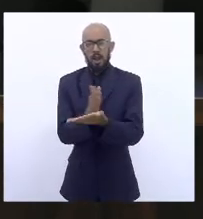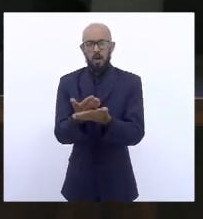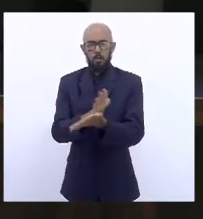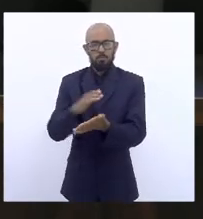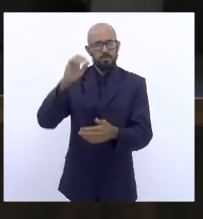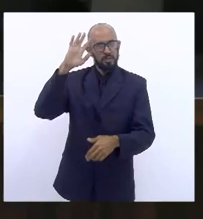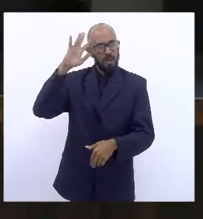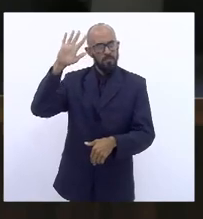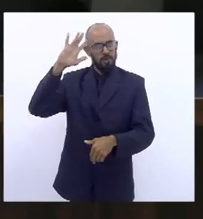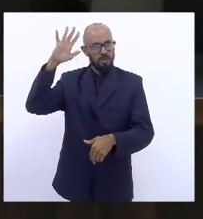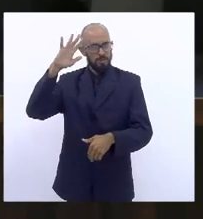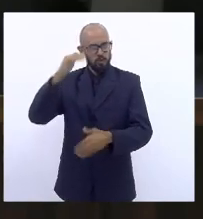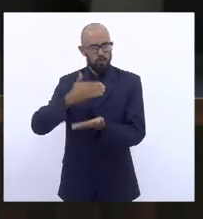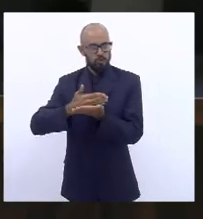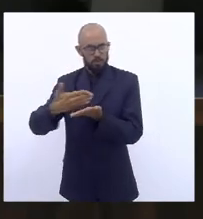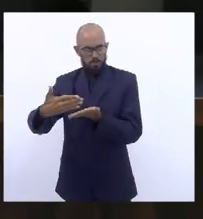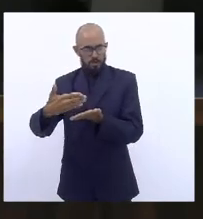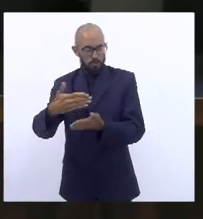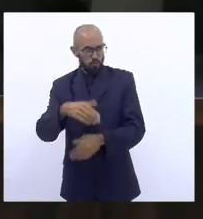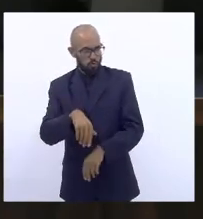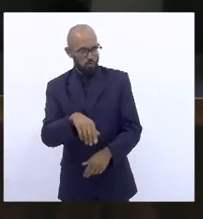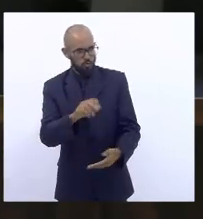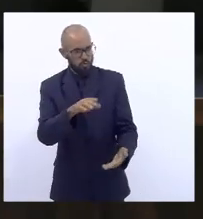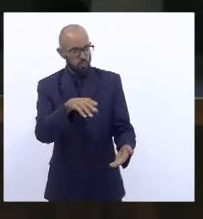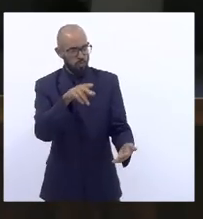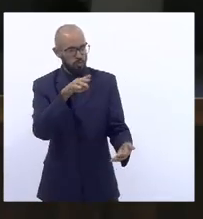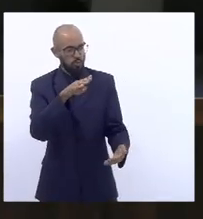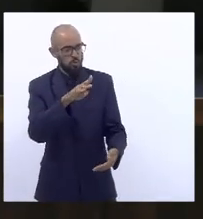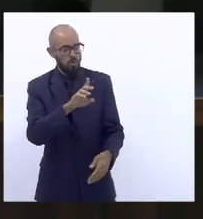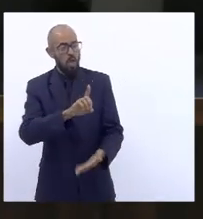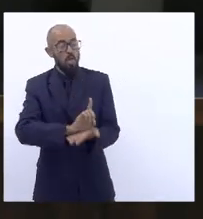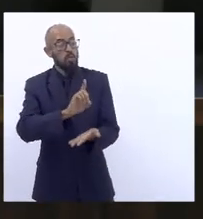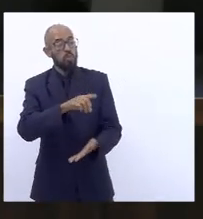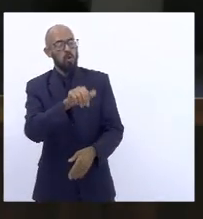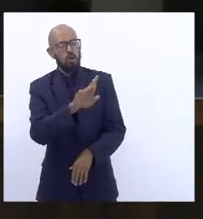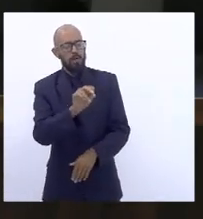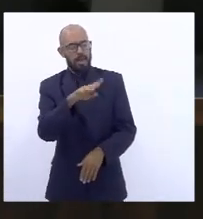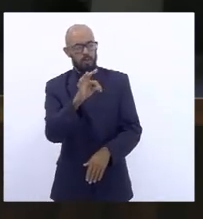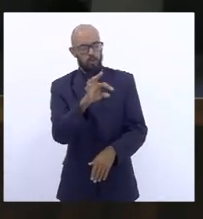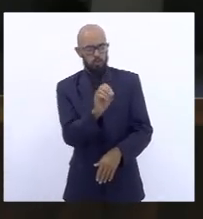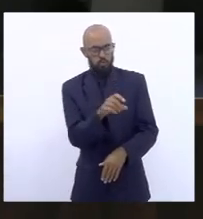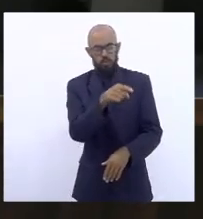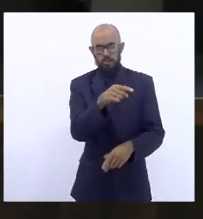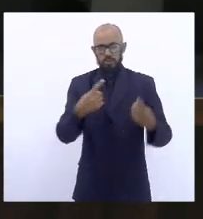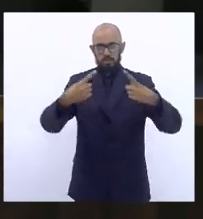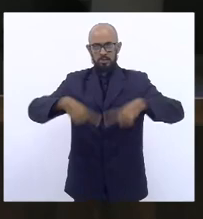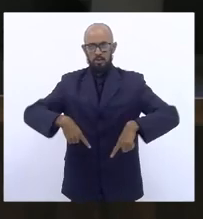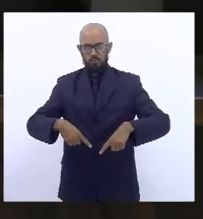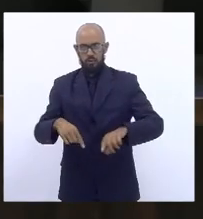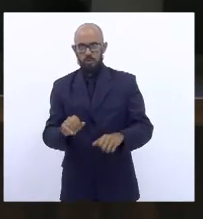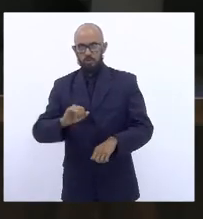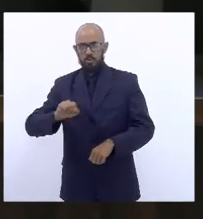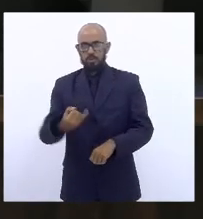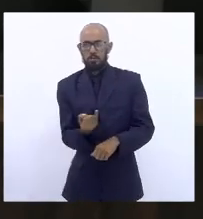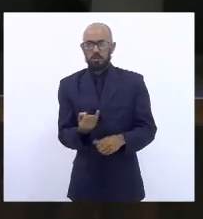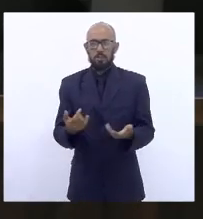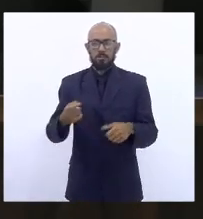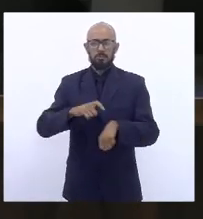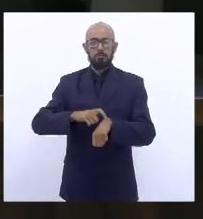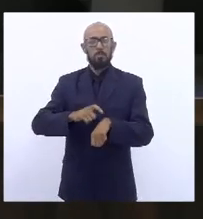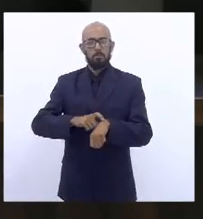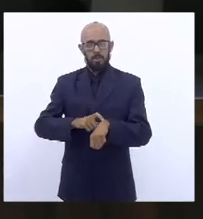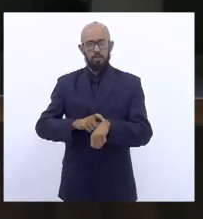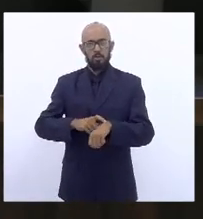reflexões iniciais, Dom Roberto, sobre este desafio, esta provocação oportuna e